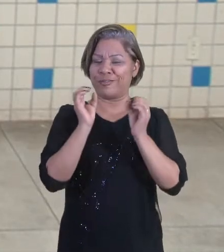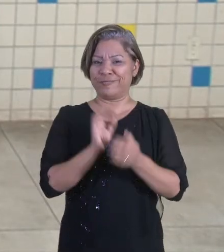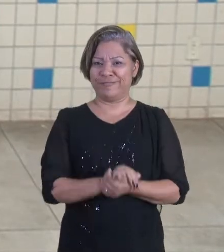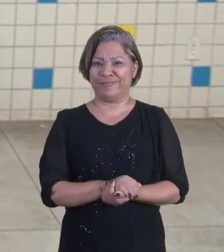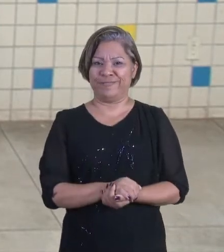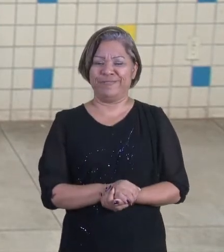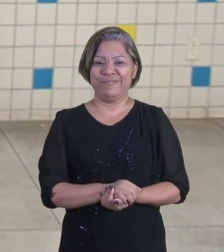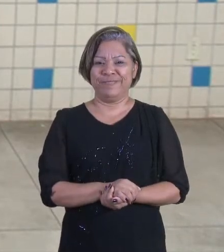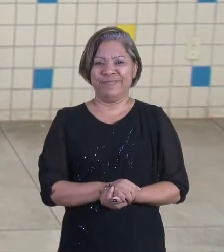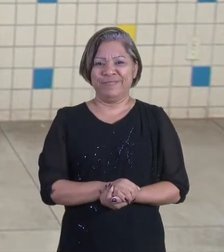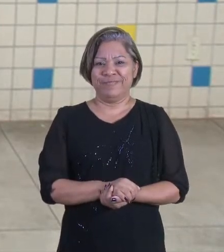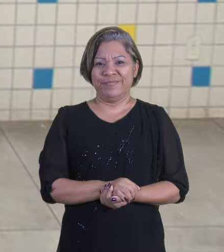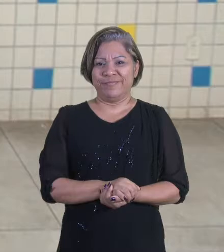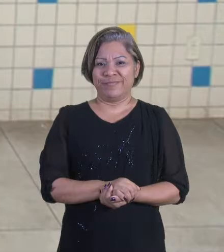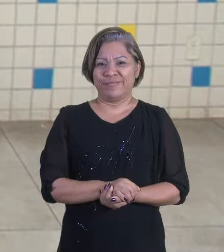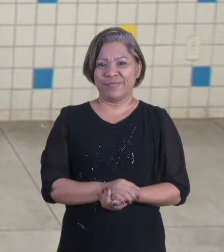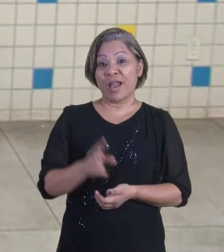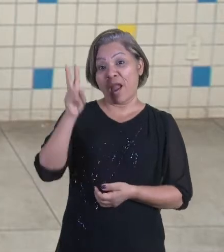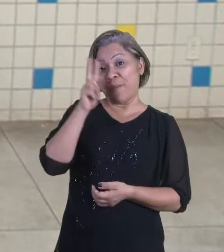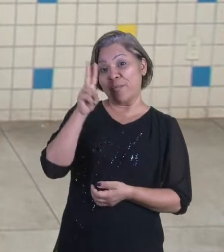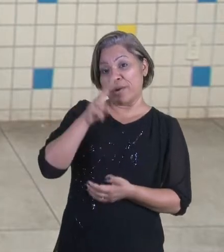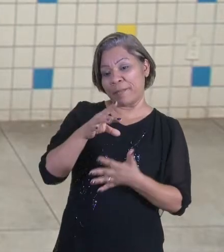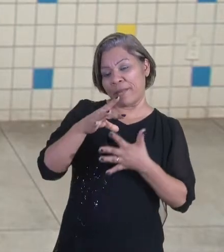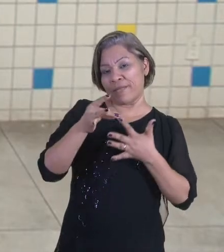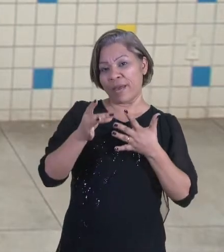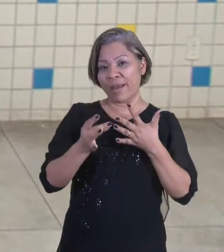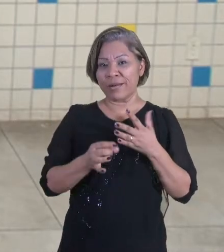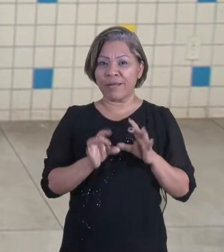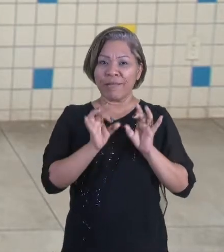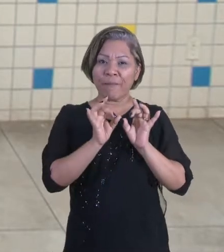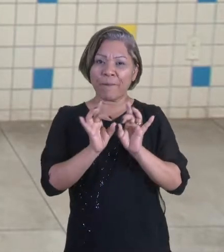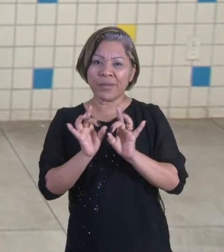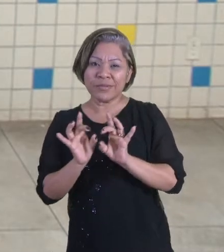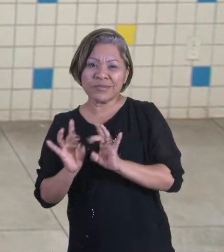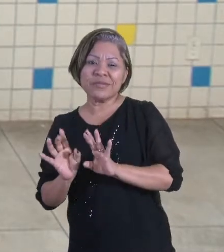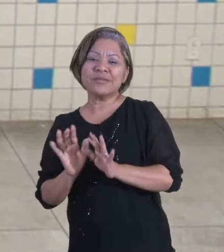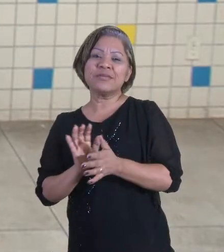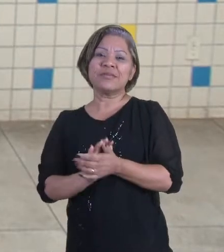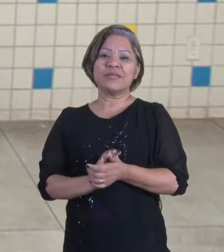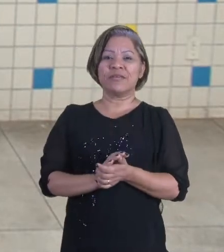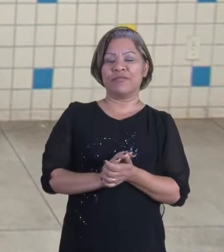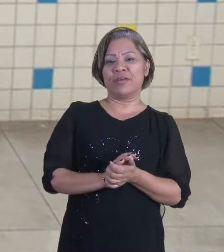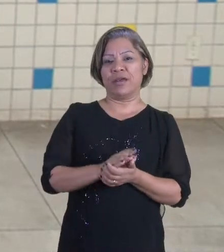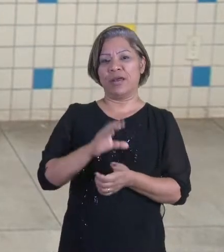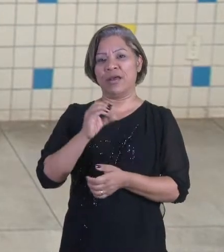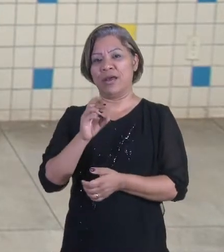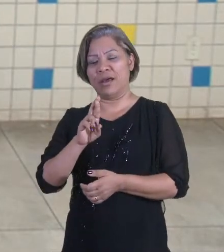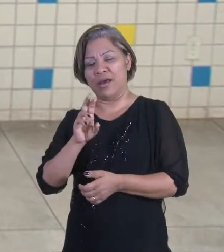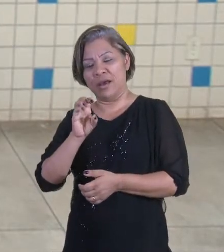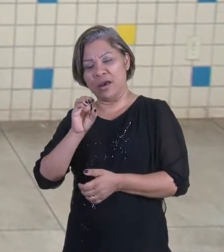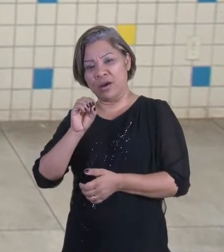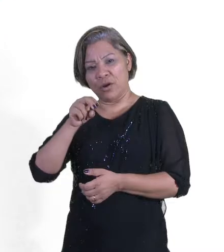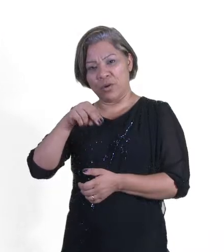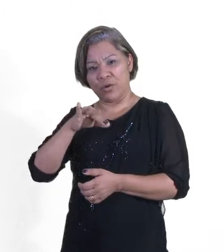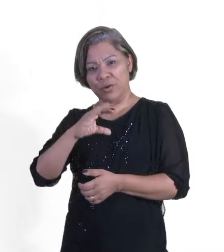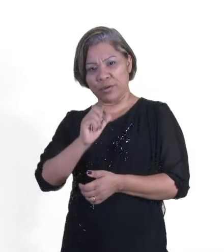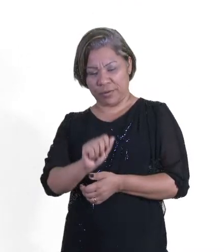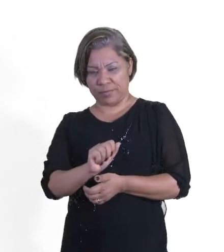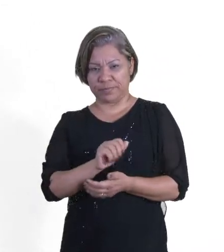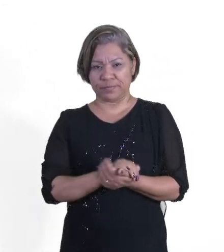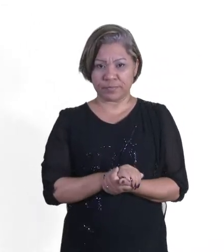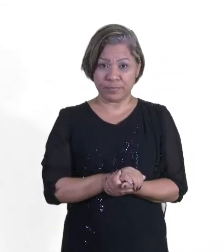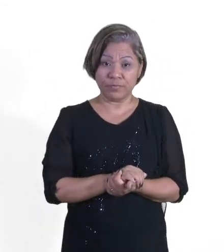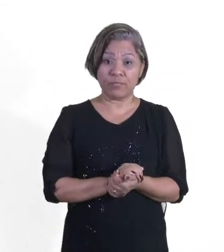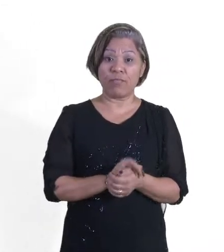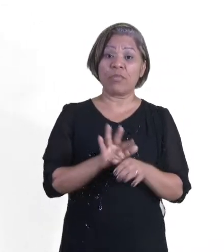agora um pouquinho das características específicas da crônica. O que ela tem? Vamos lá? As